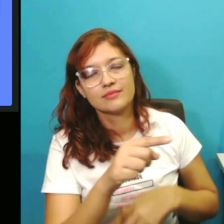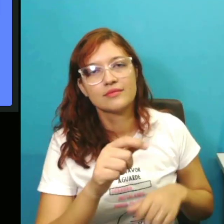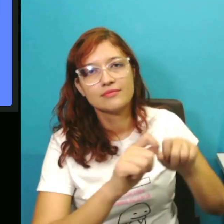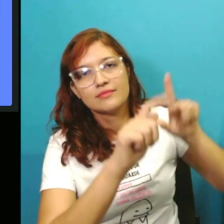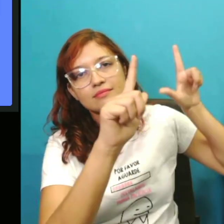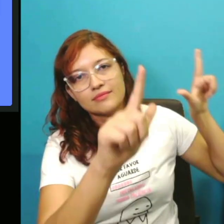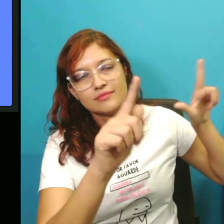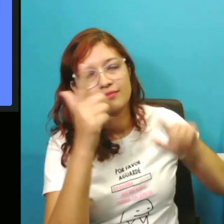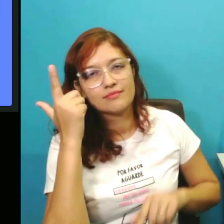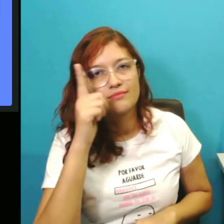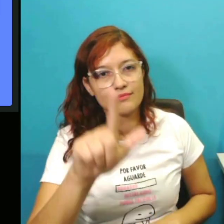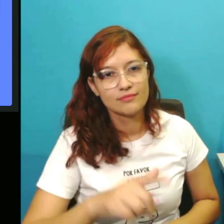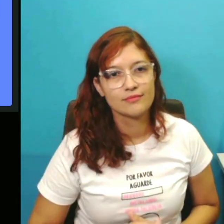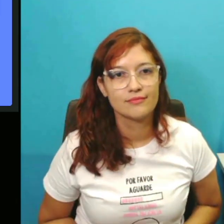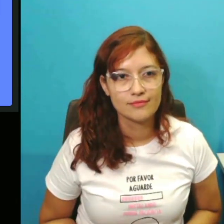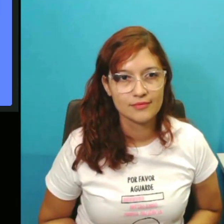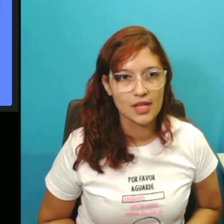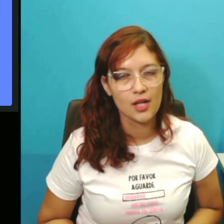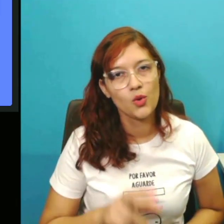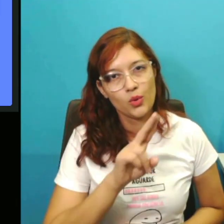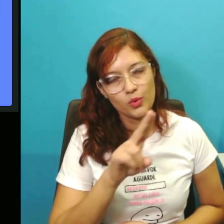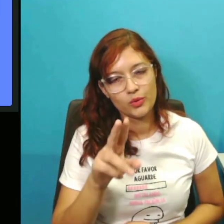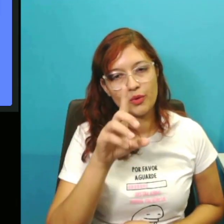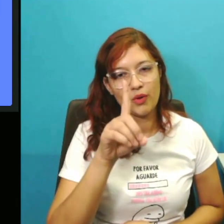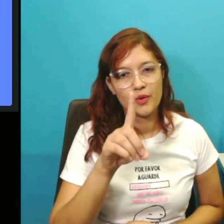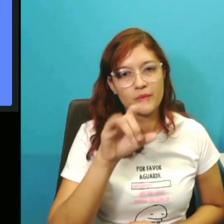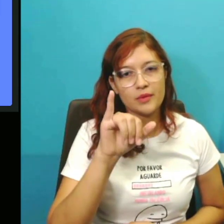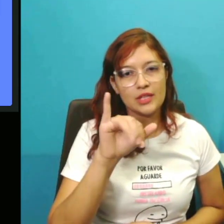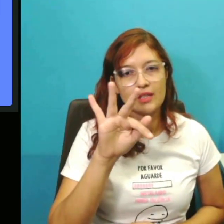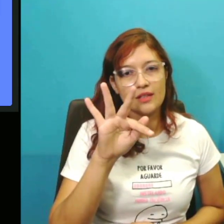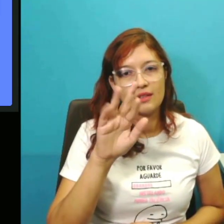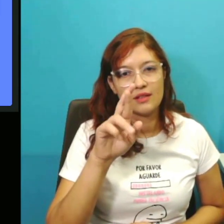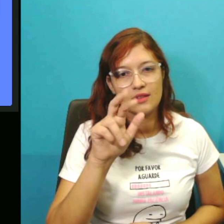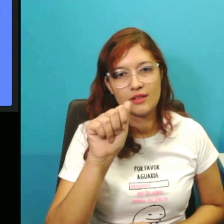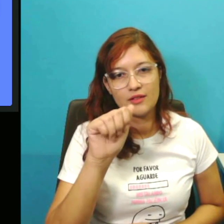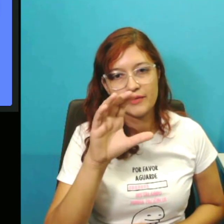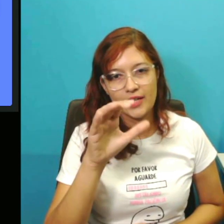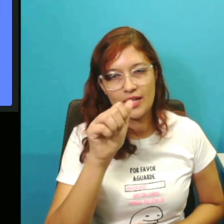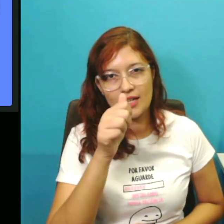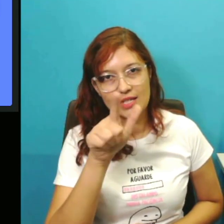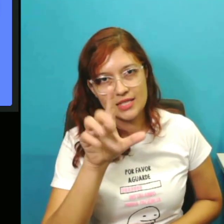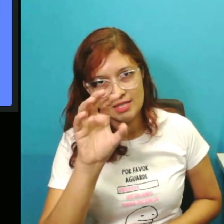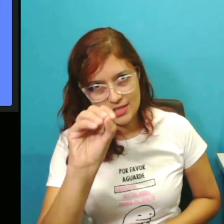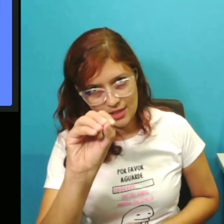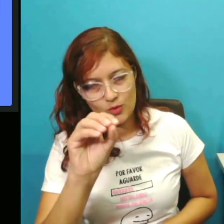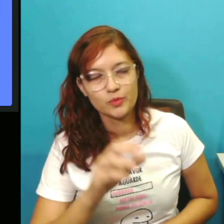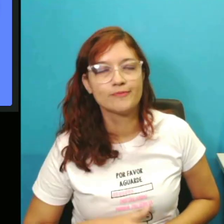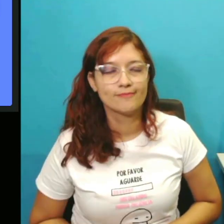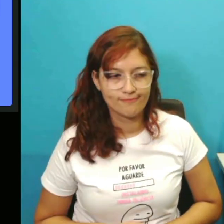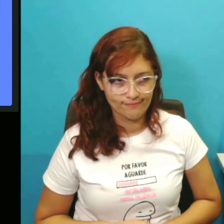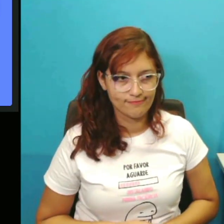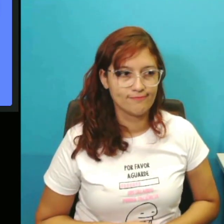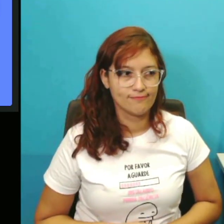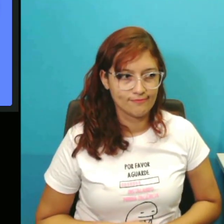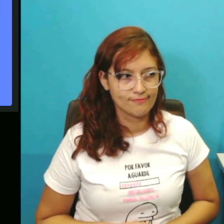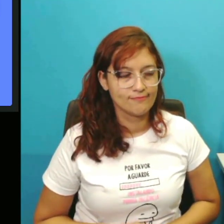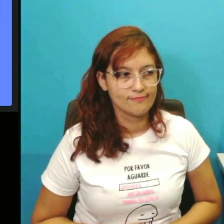Ele passa pelas fendas e dá esse resultado, que é a difração